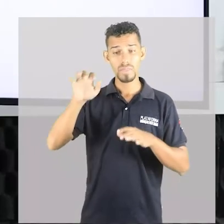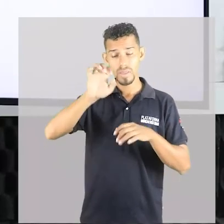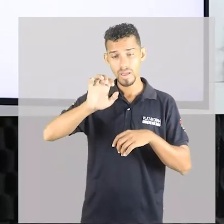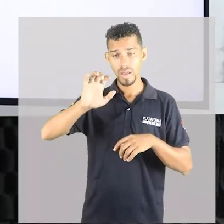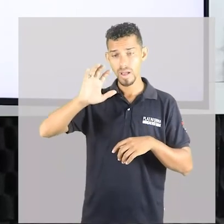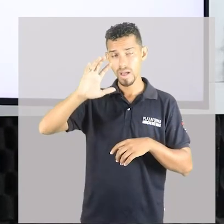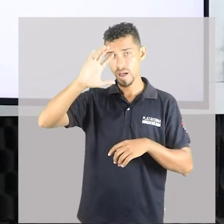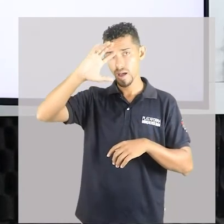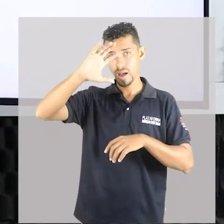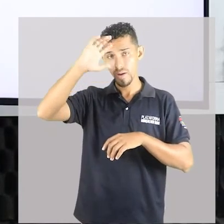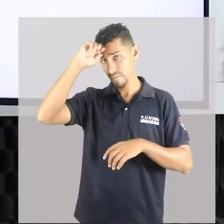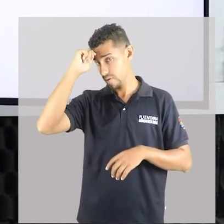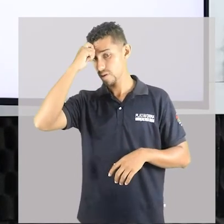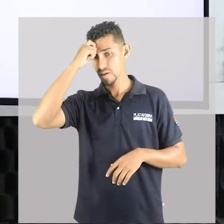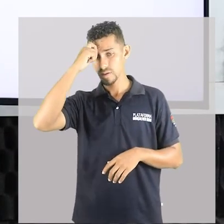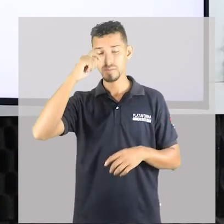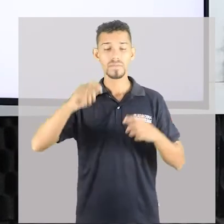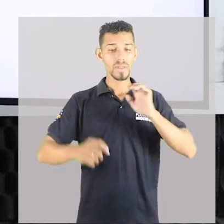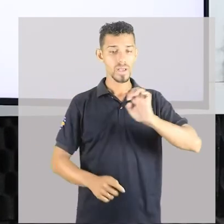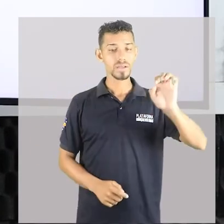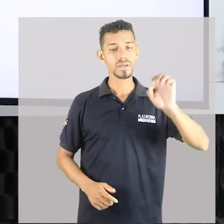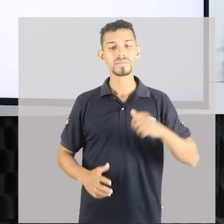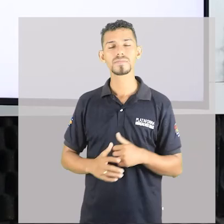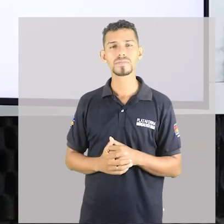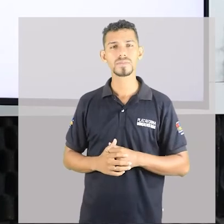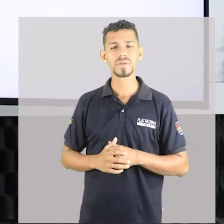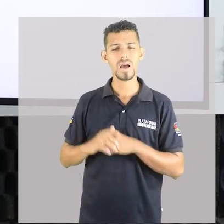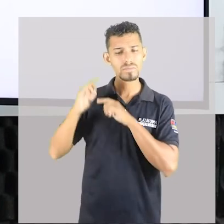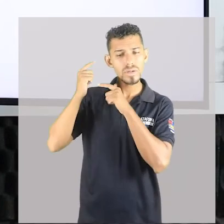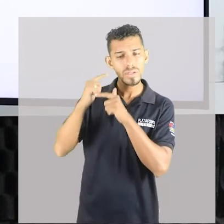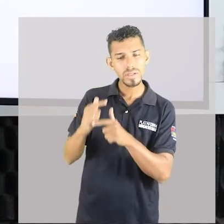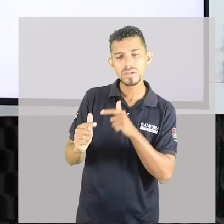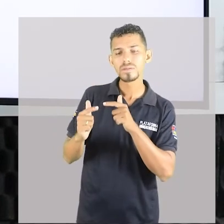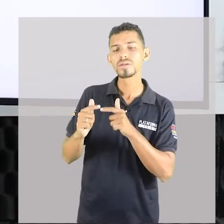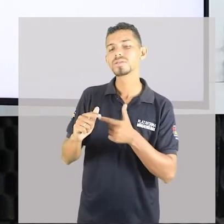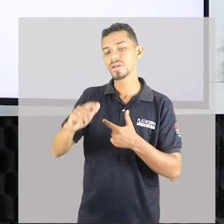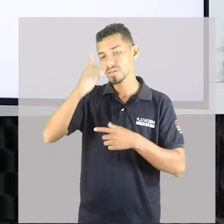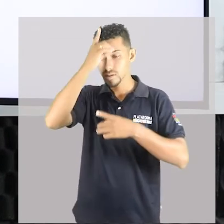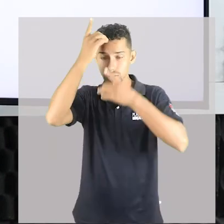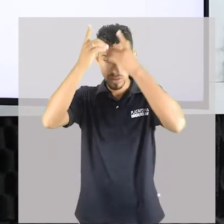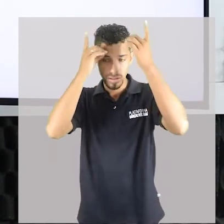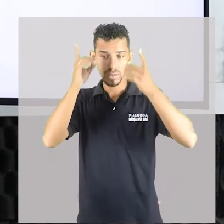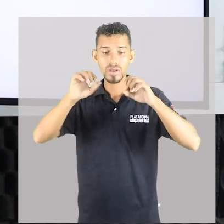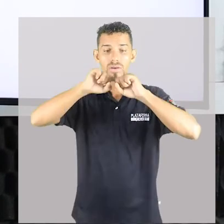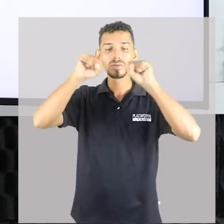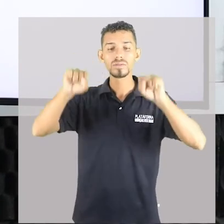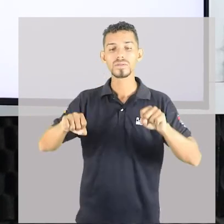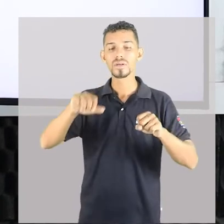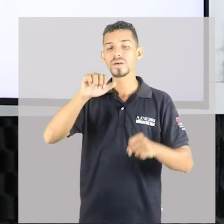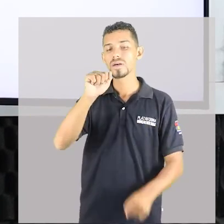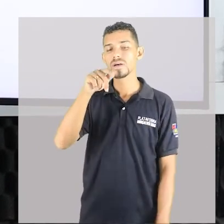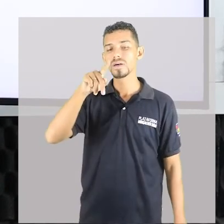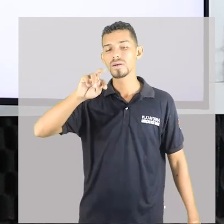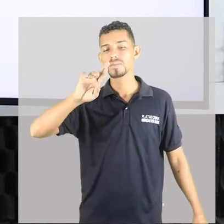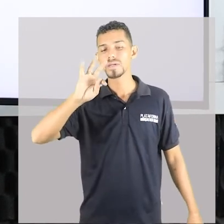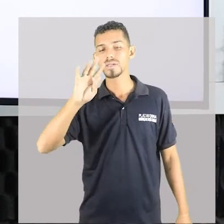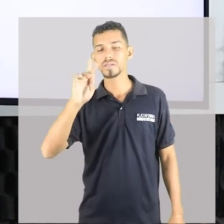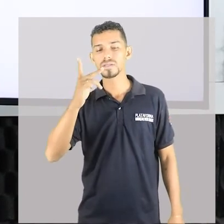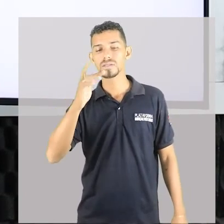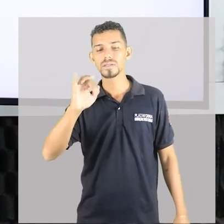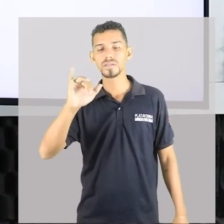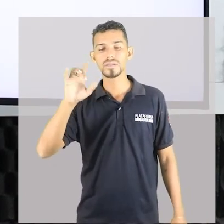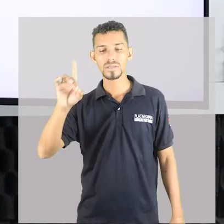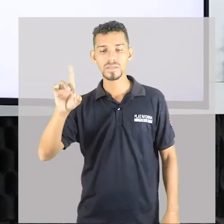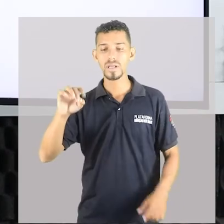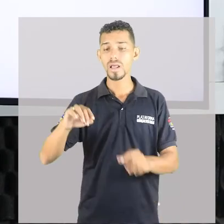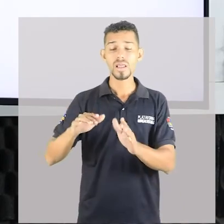africanos pós-coloniais. E a letra E. Uma das heranças ideológicas do colonialismo na África foi o sistema de apartheid, que perdurou na África do Sul